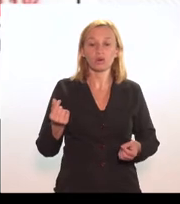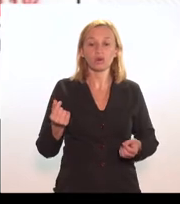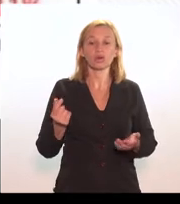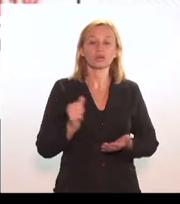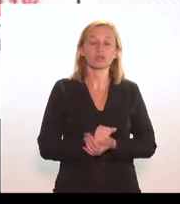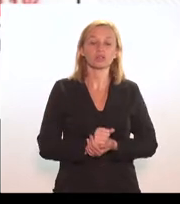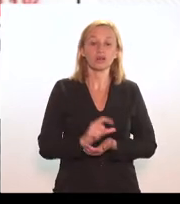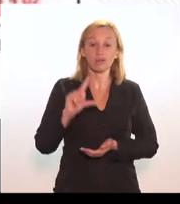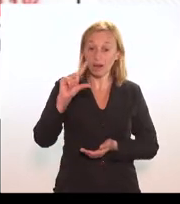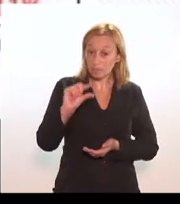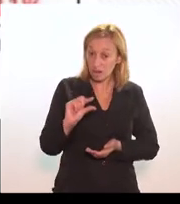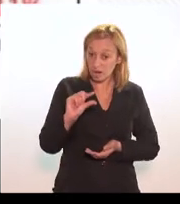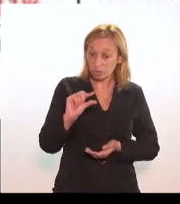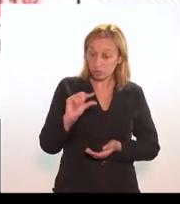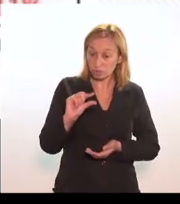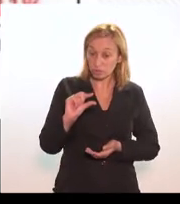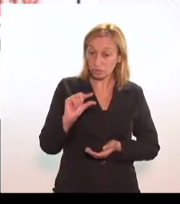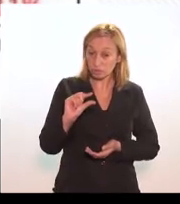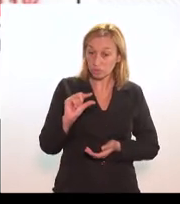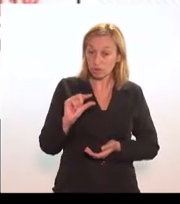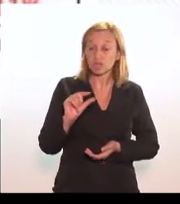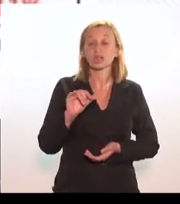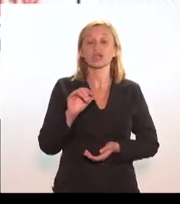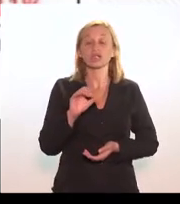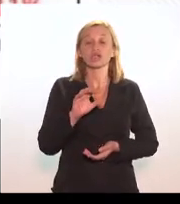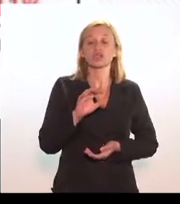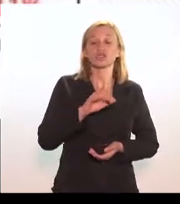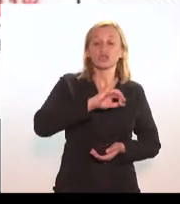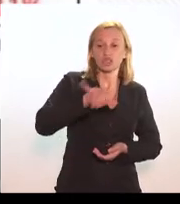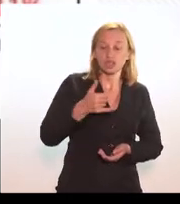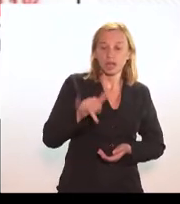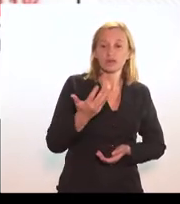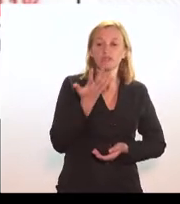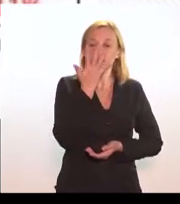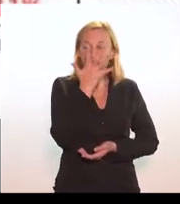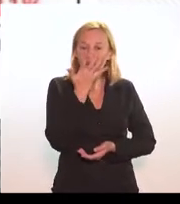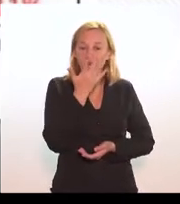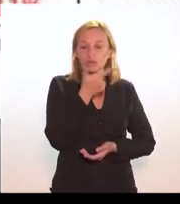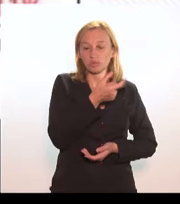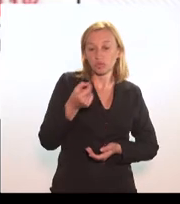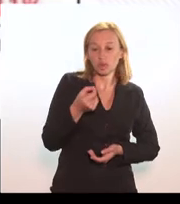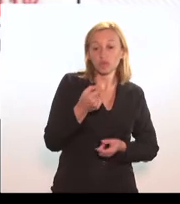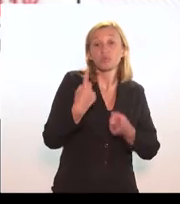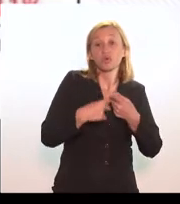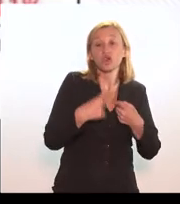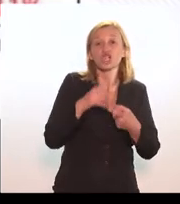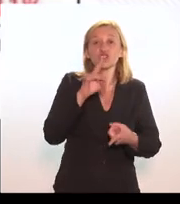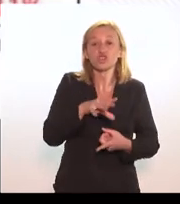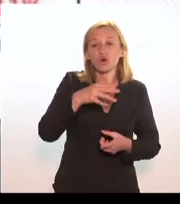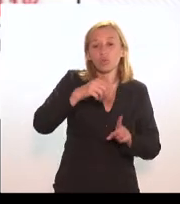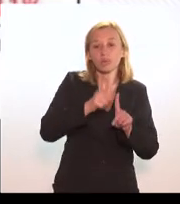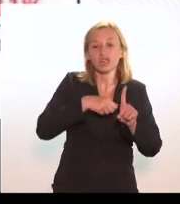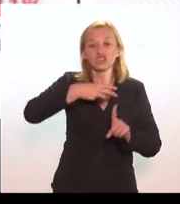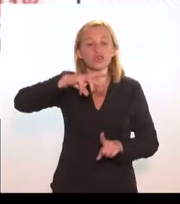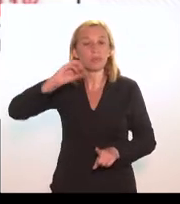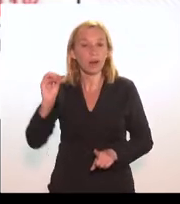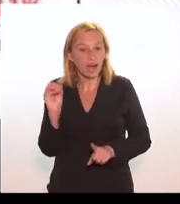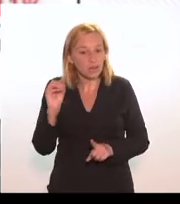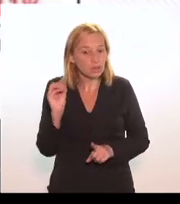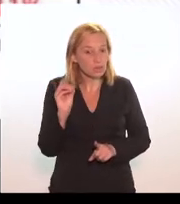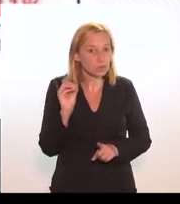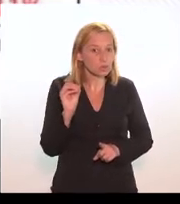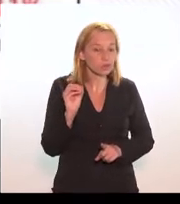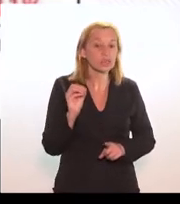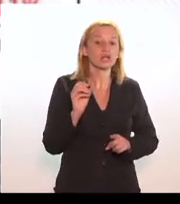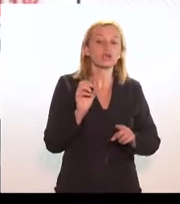estava abaixo do nível que ele estava em janeiro, fevereiro de 2020. Por quê? Foi só em março que a gente teve não só